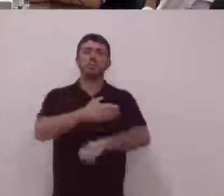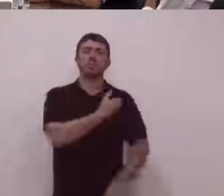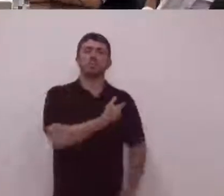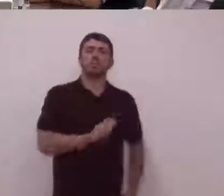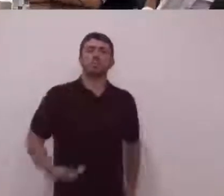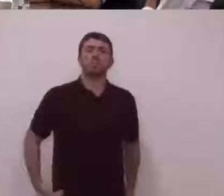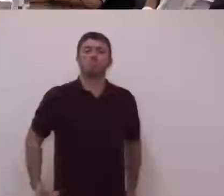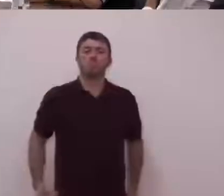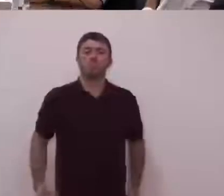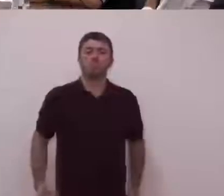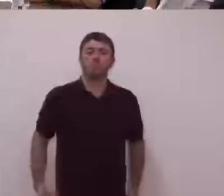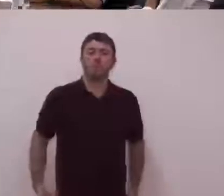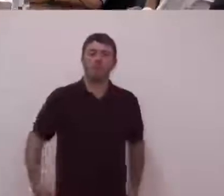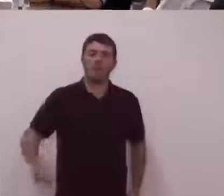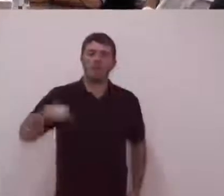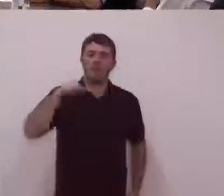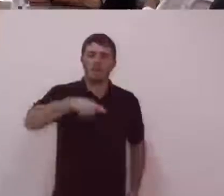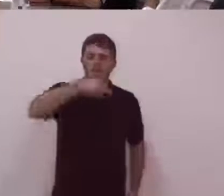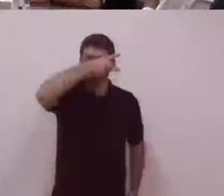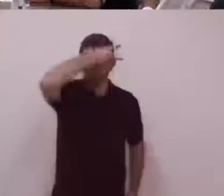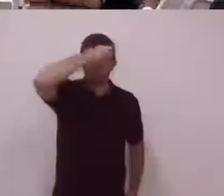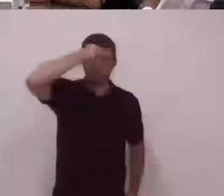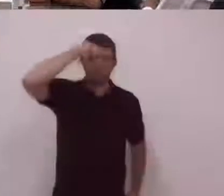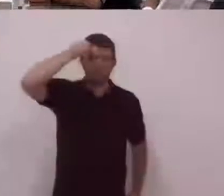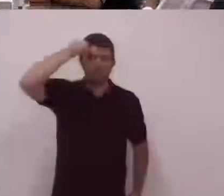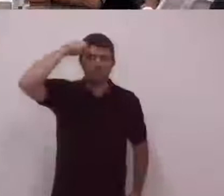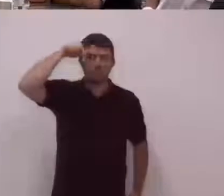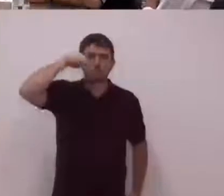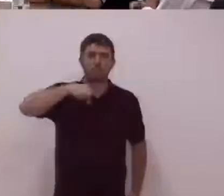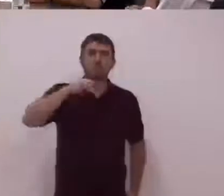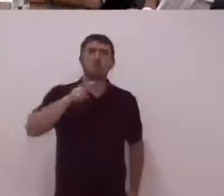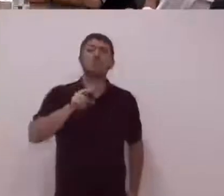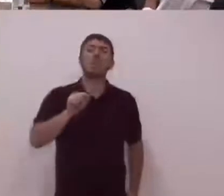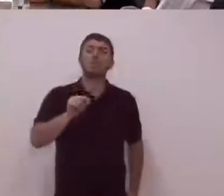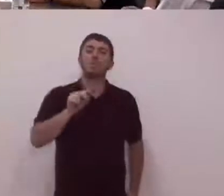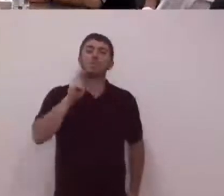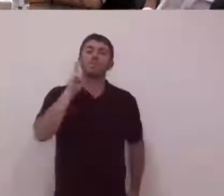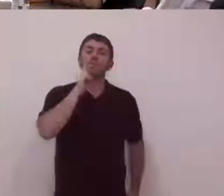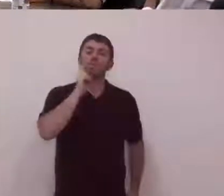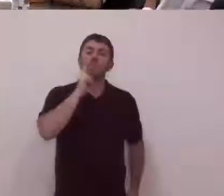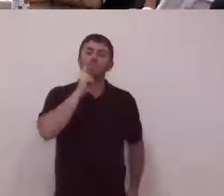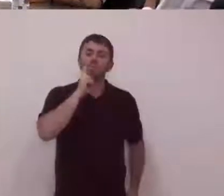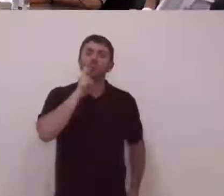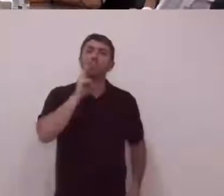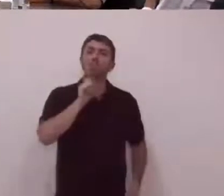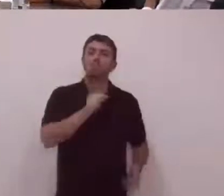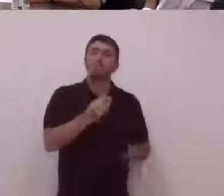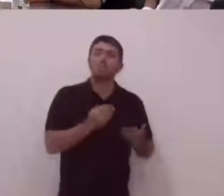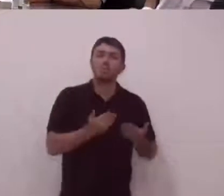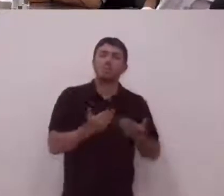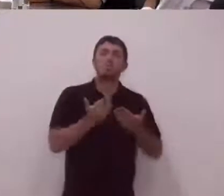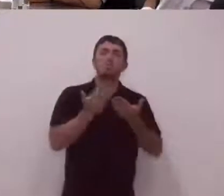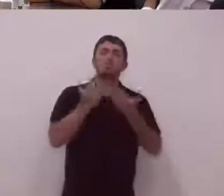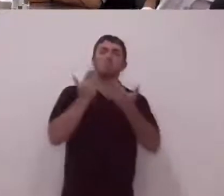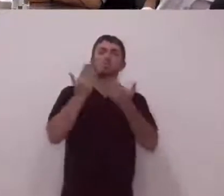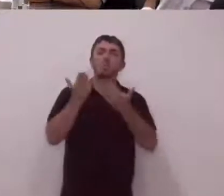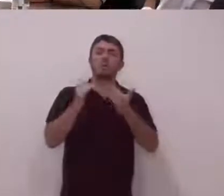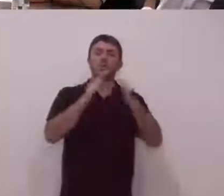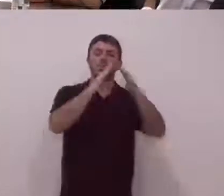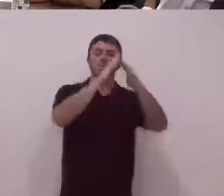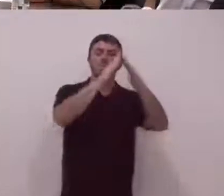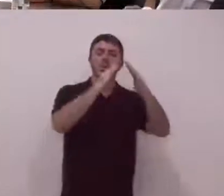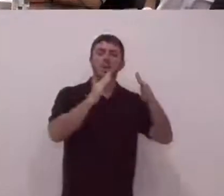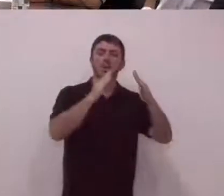vem cedendo próprios municipais para a instalação das polícias. Nessa seara, empresta à Polícia